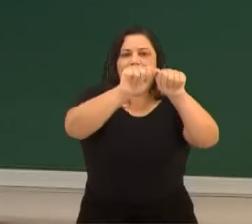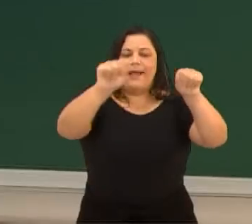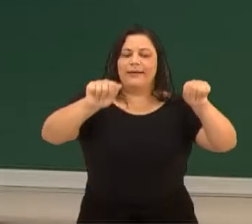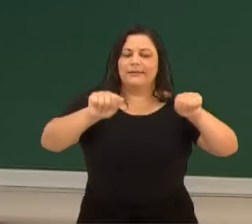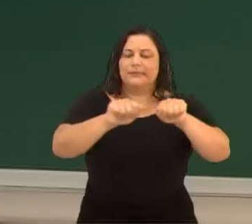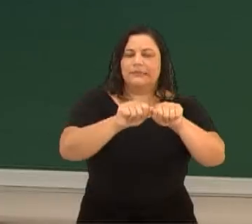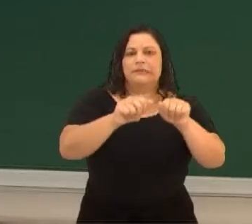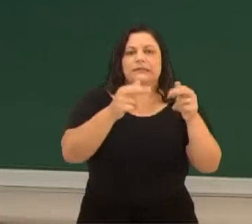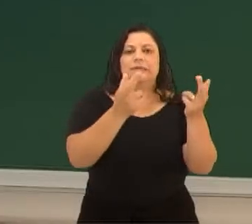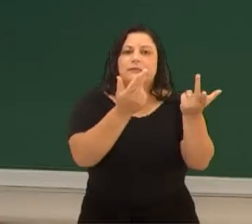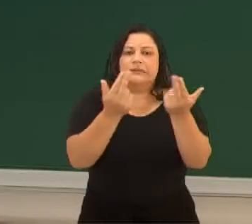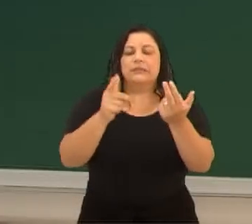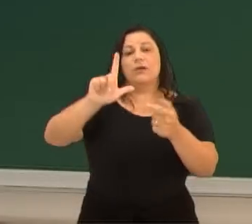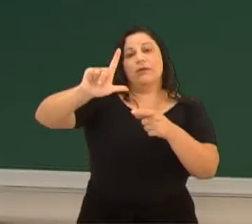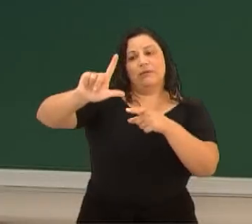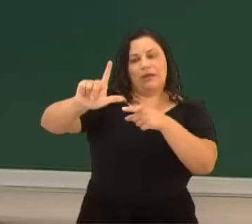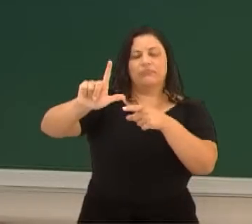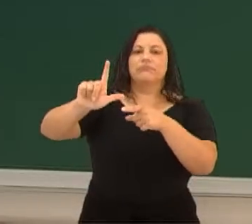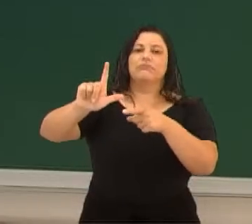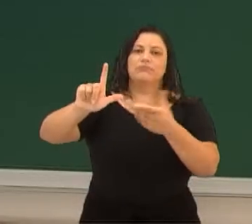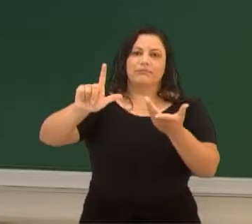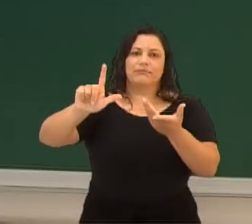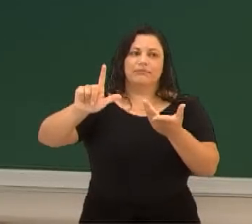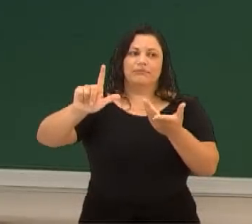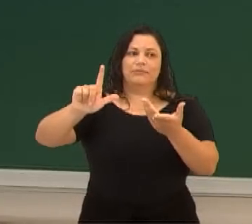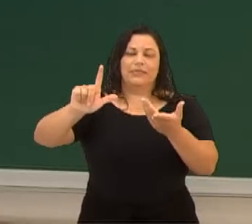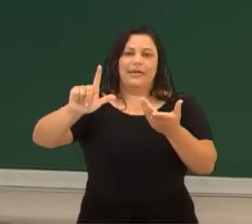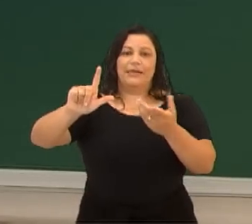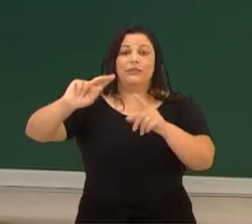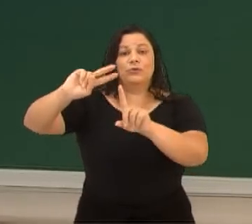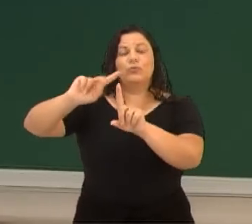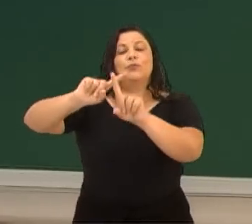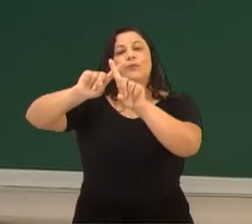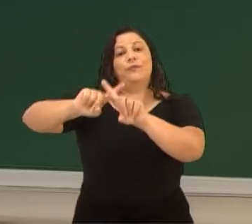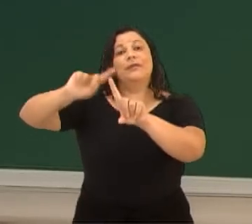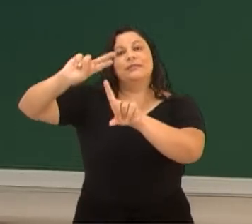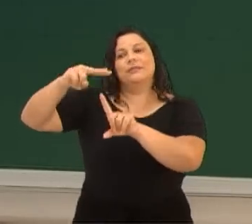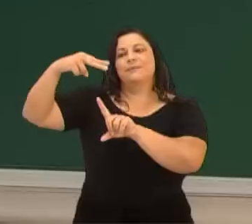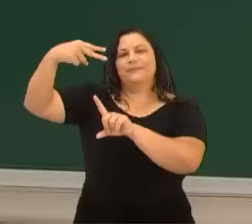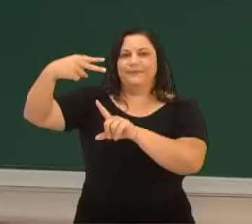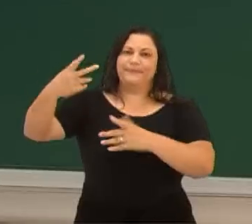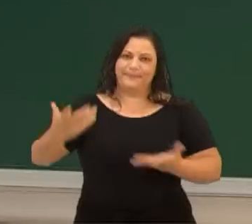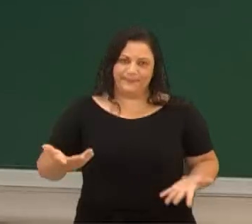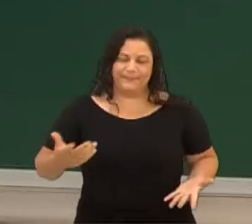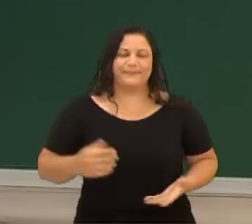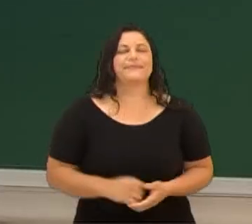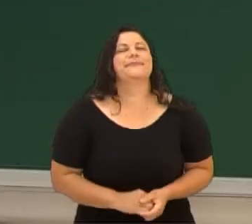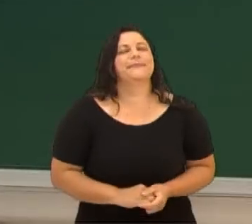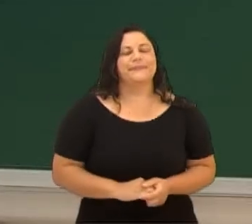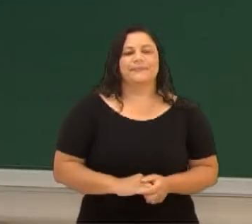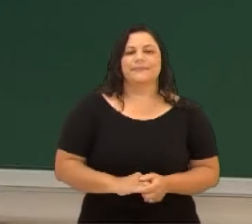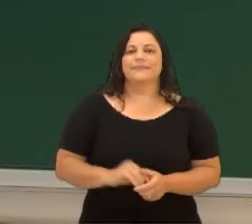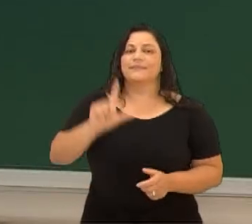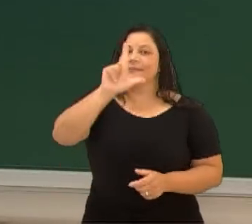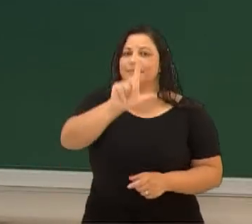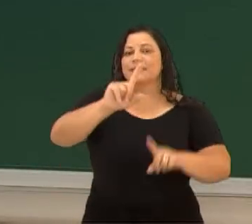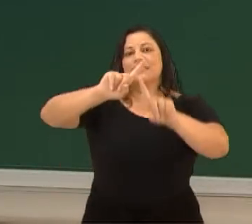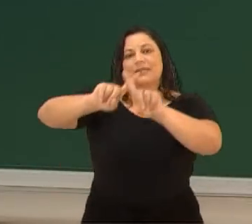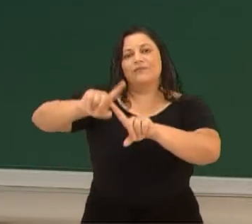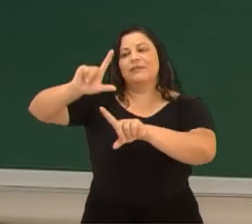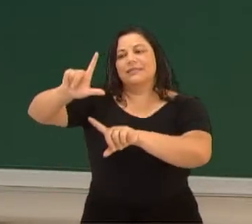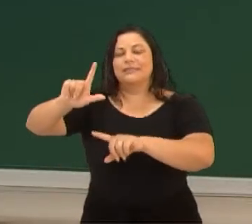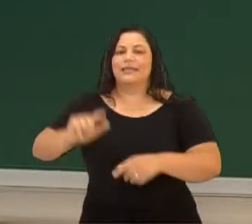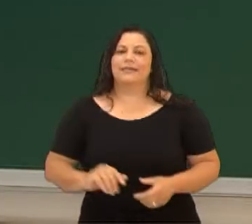ao L, que é o lado, ao quadrado. Ou seja, vai ser lado vezes lado. Então, como que vai ficar